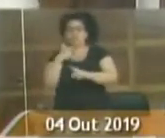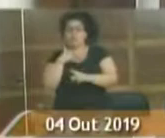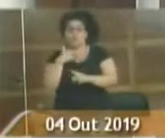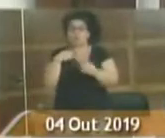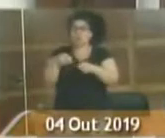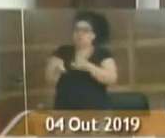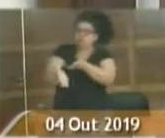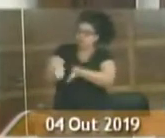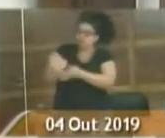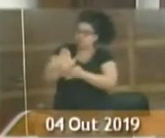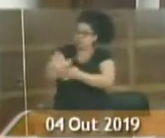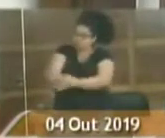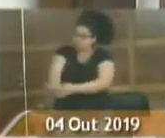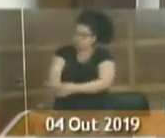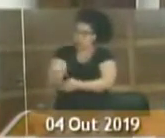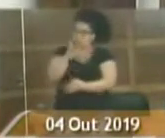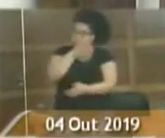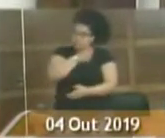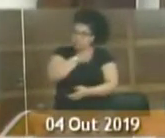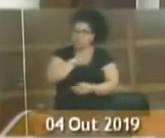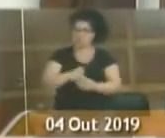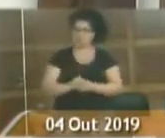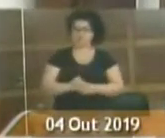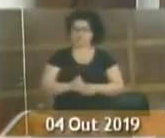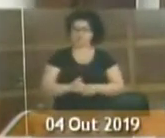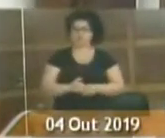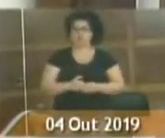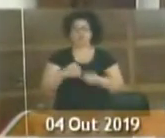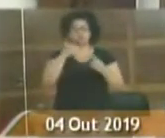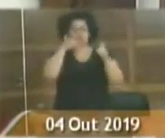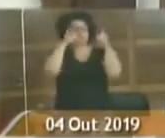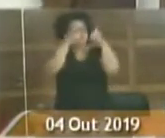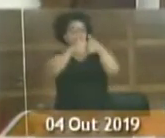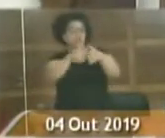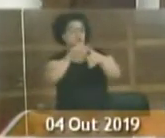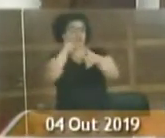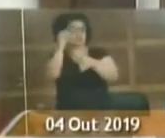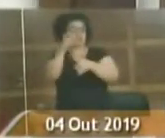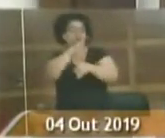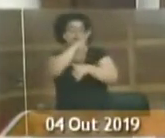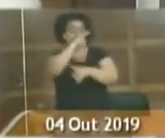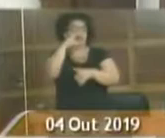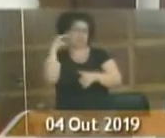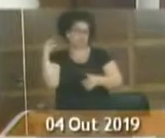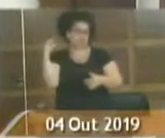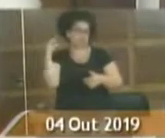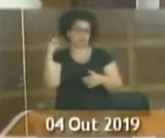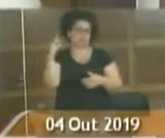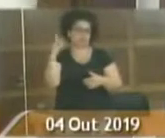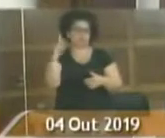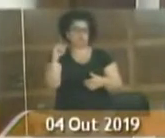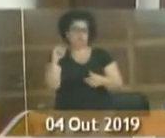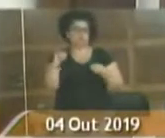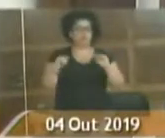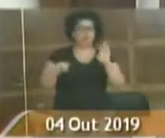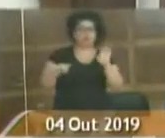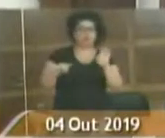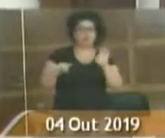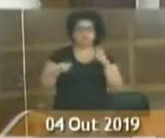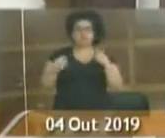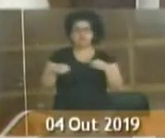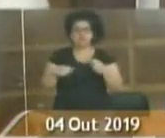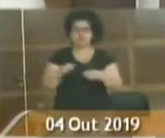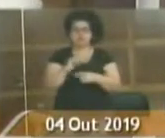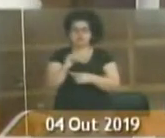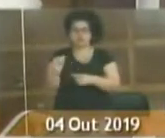tem que ajudar o bicho. Como é que ajudar? Comunica uma pessoa responsável. O pai, a mãe,